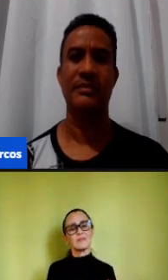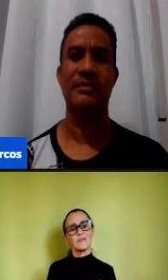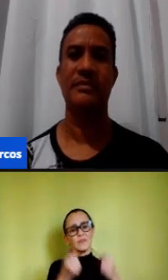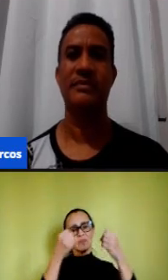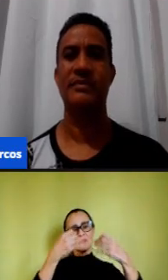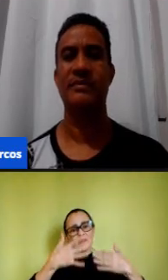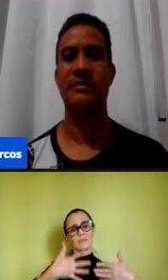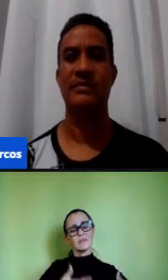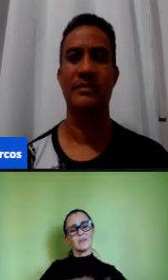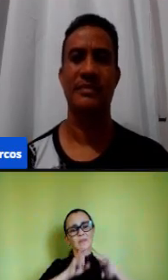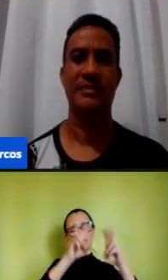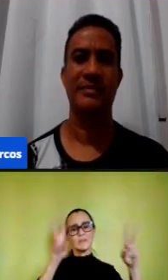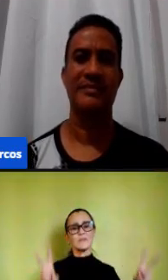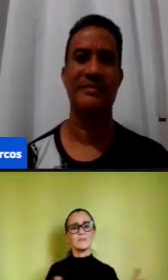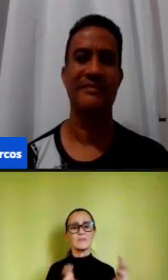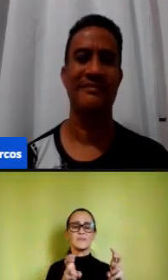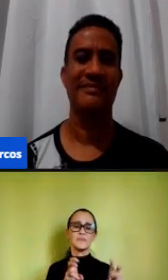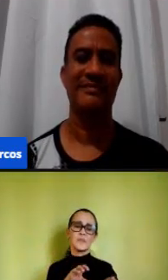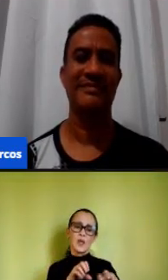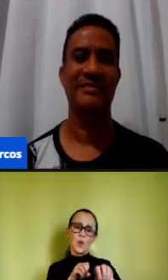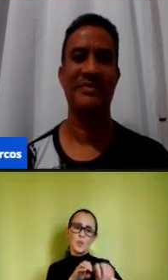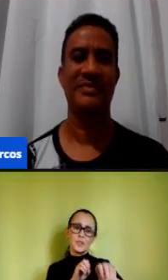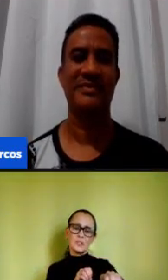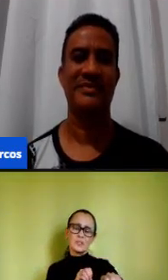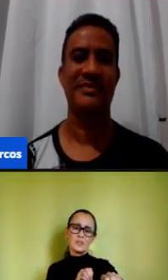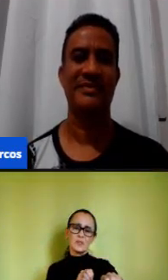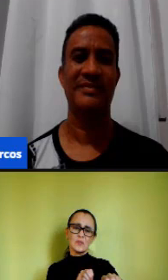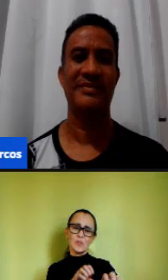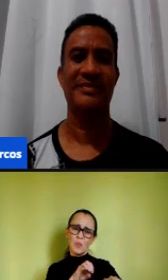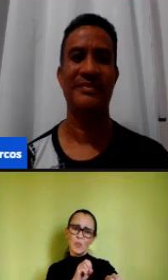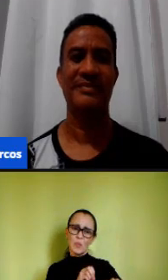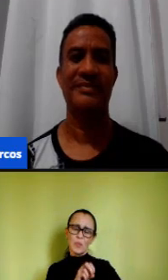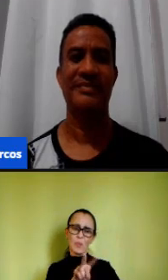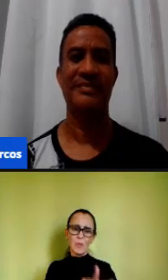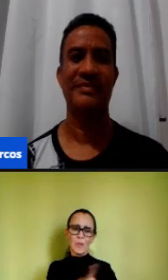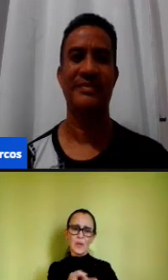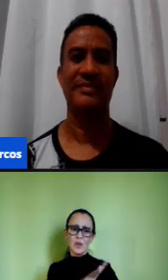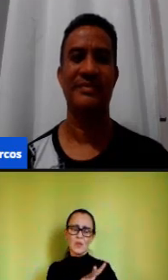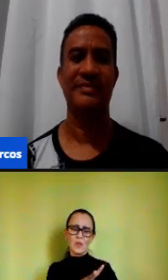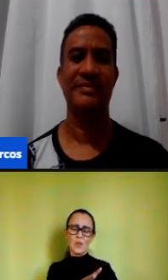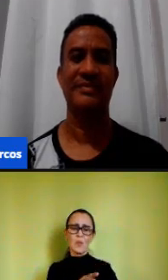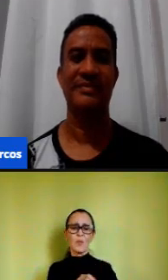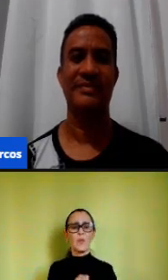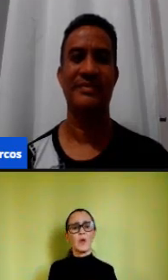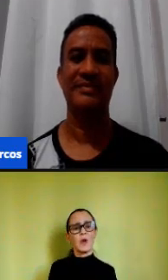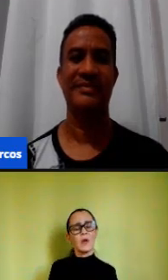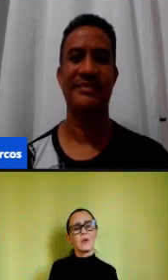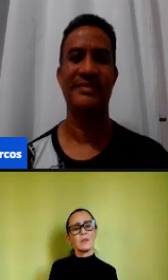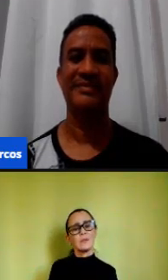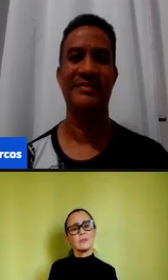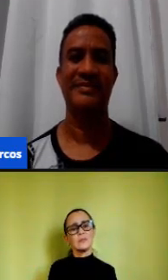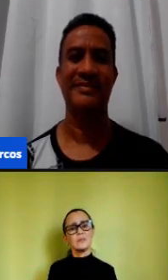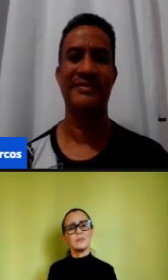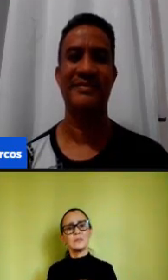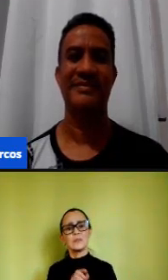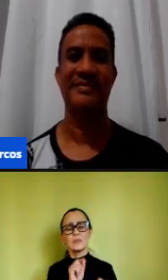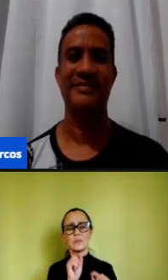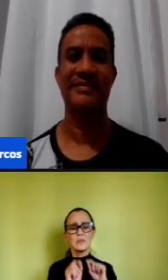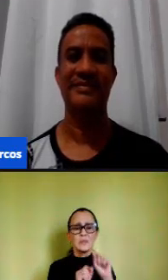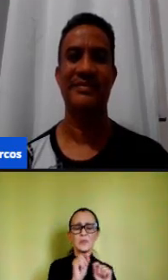abordará sobre o tema o ensino híbrido com Moodle, atividade de fórum. Professor Marcos,